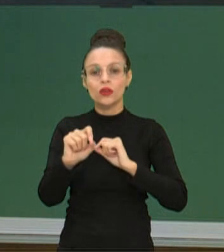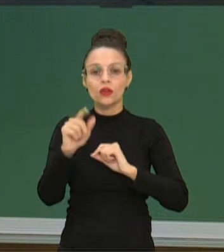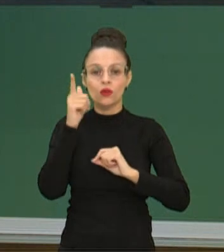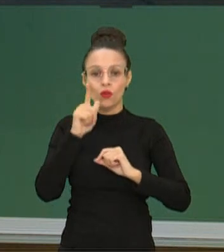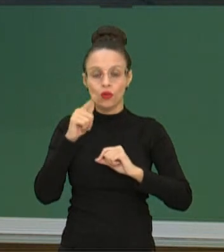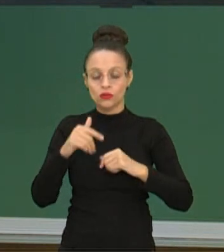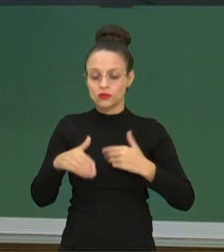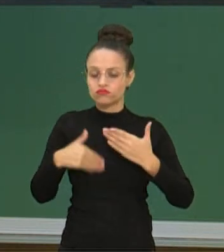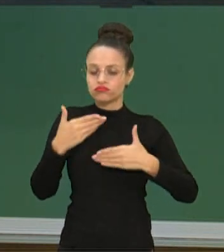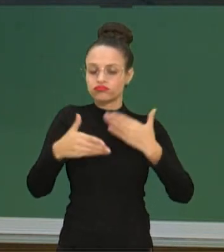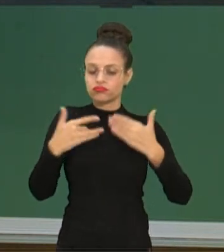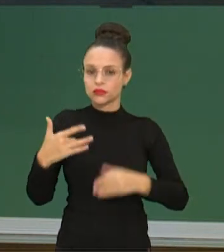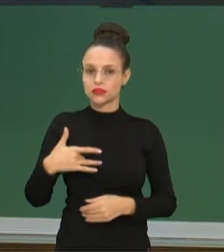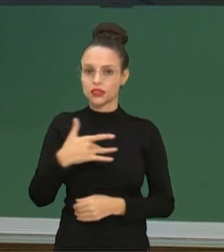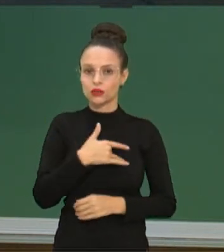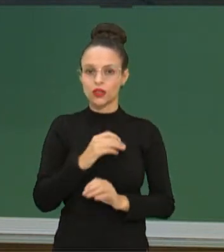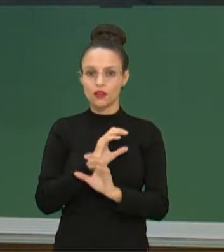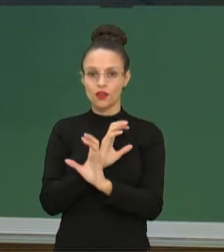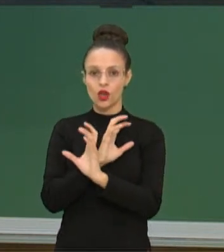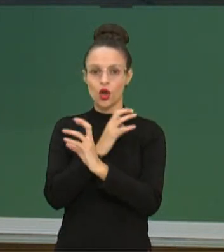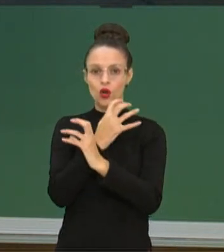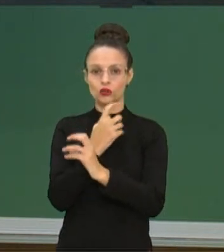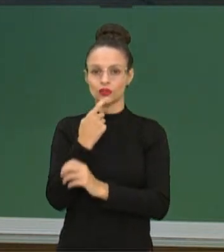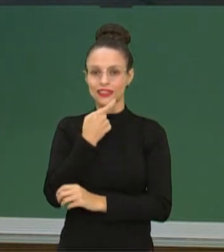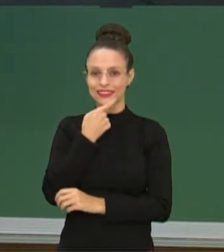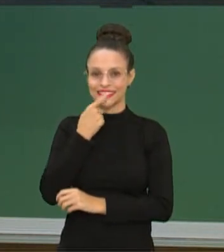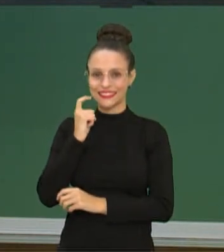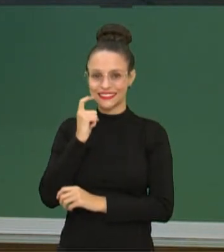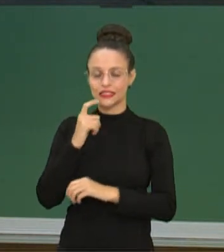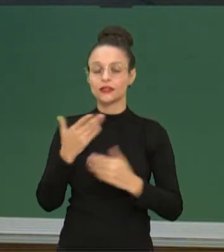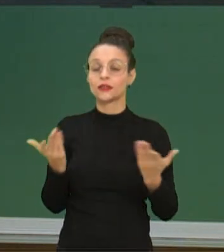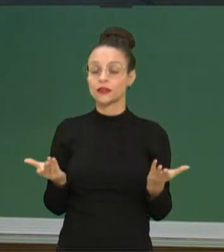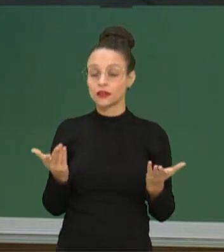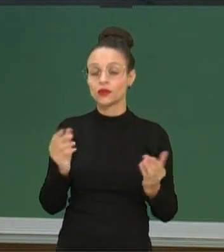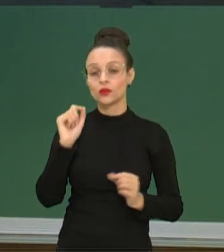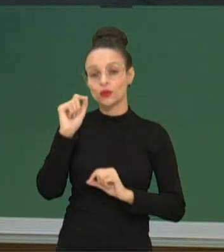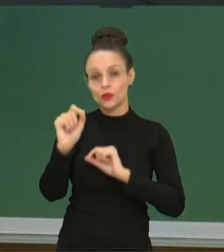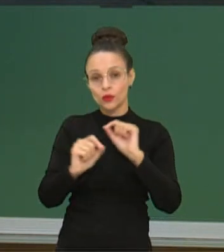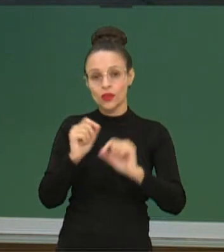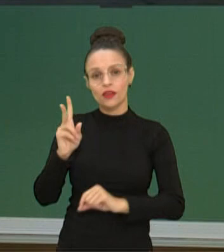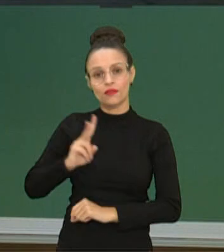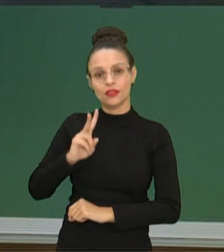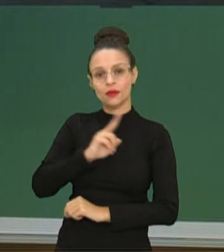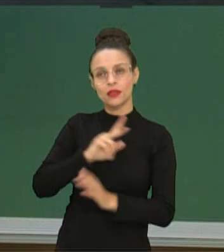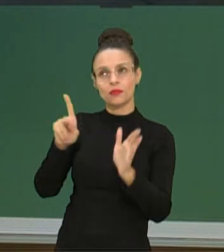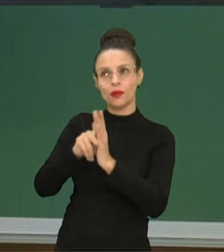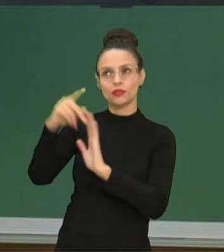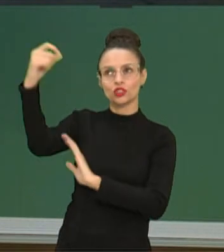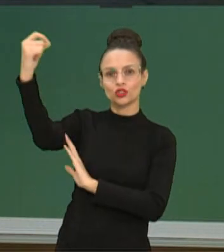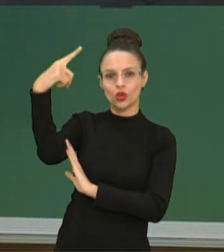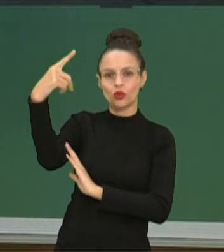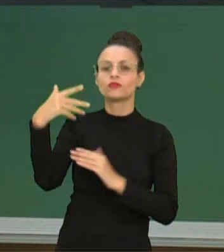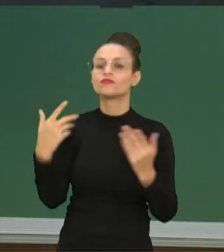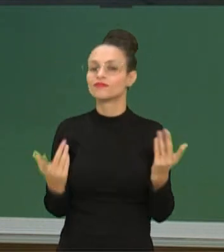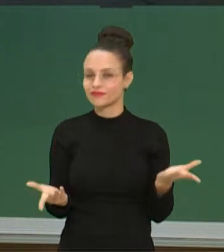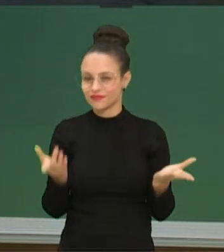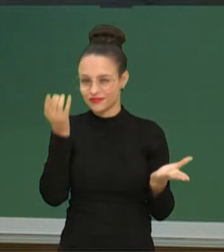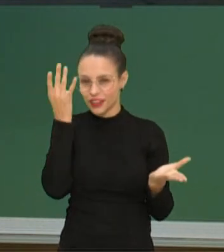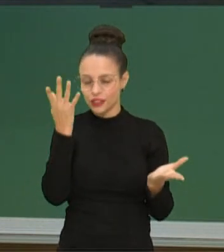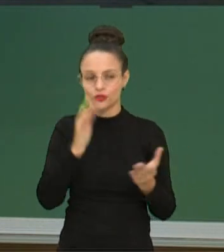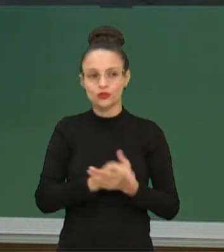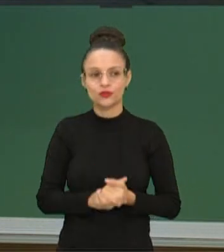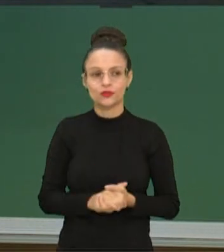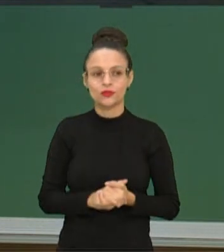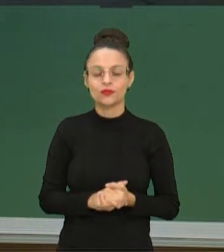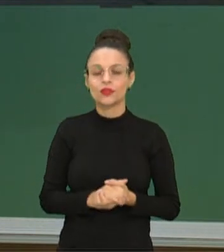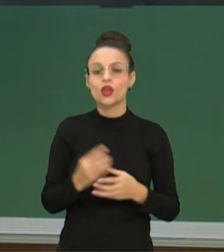desenvolvimento saudável dos nossos ossos e dentes. Conhecida como a vitamina do sol. Agora ficou fácil. A